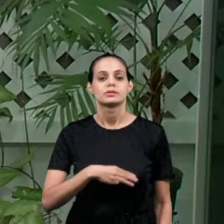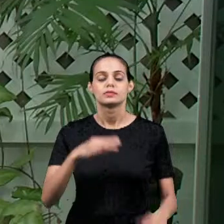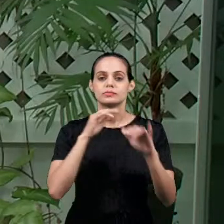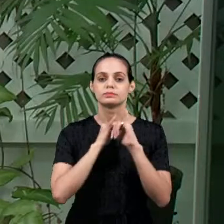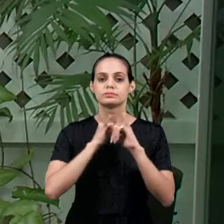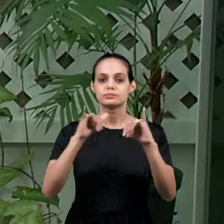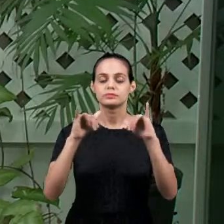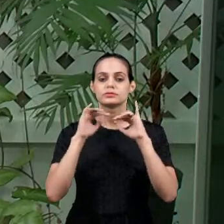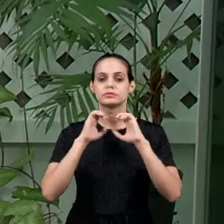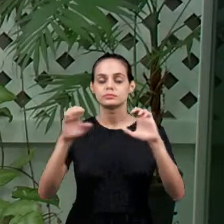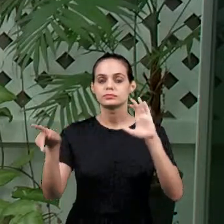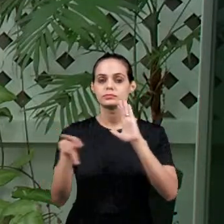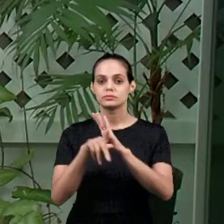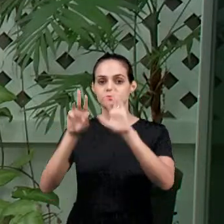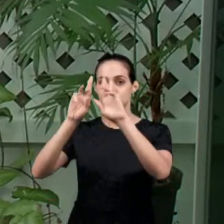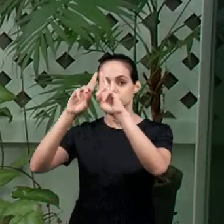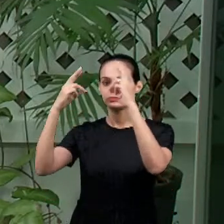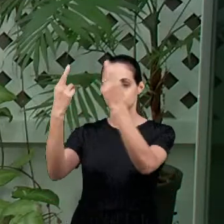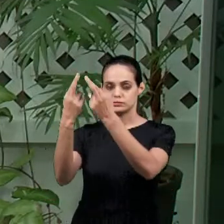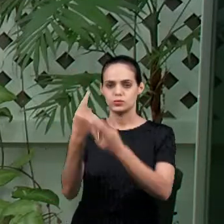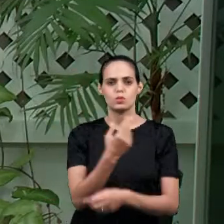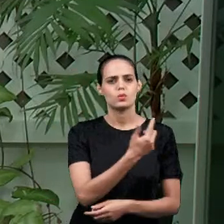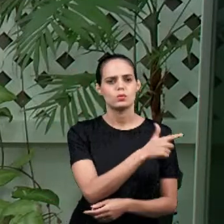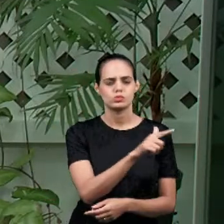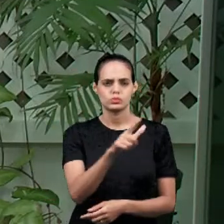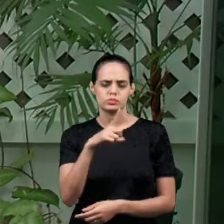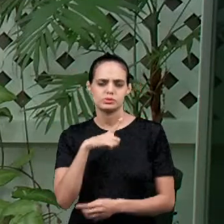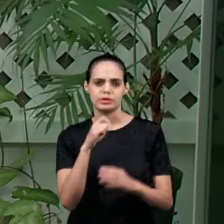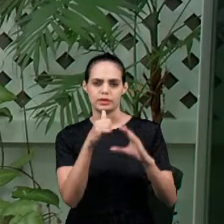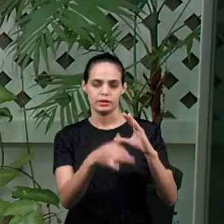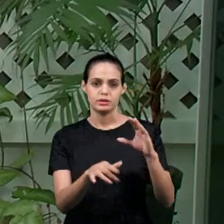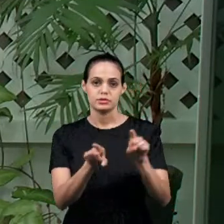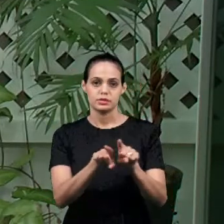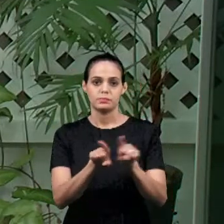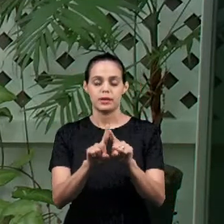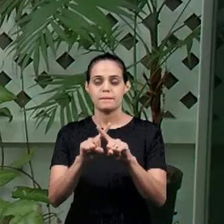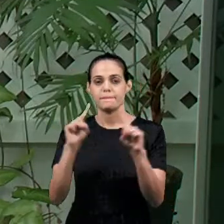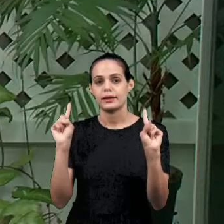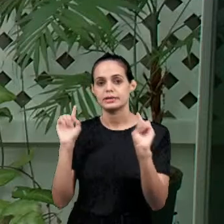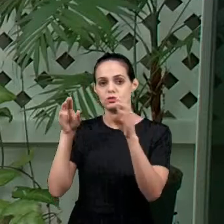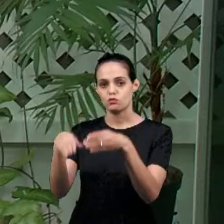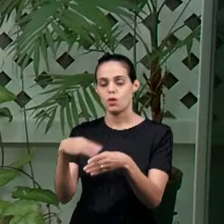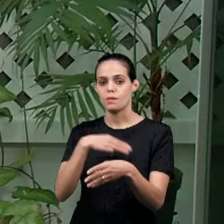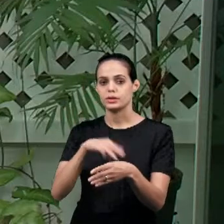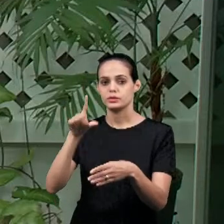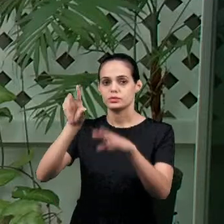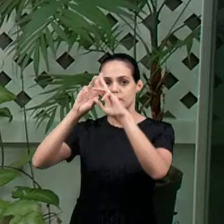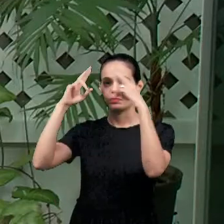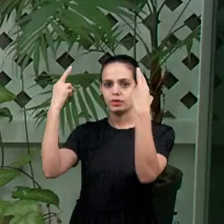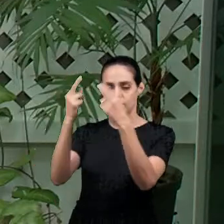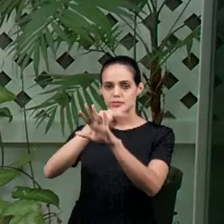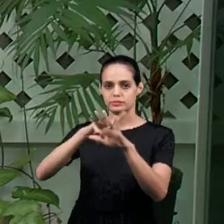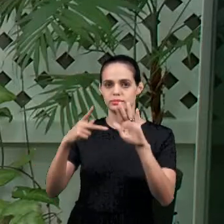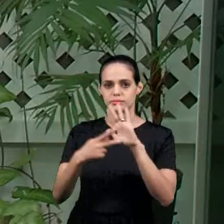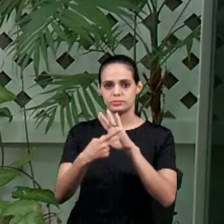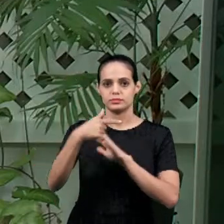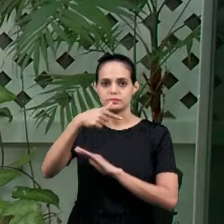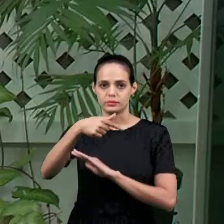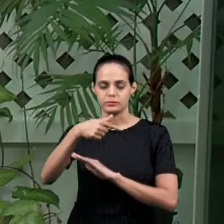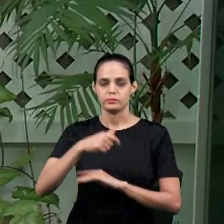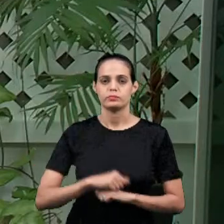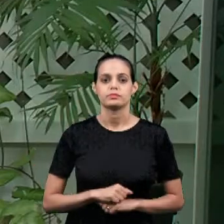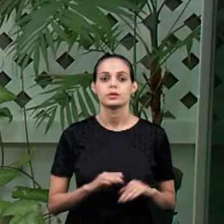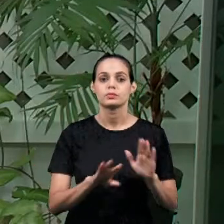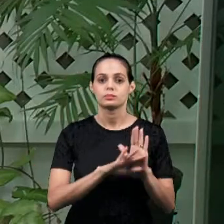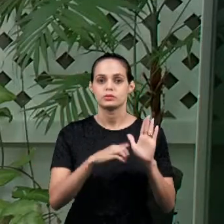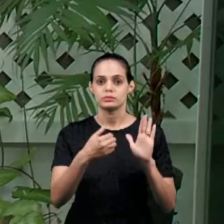cada um tem uma característica. Então, por isso, as 7 parábolas do capítulo 13. Mas alguém respondeu o seguinte,